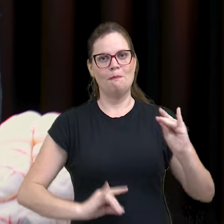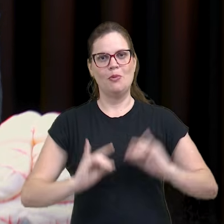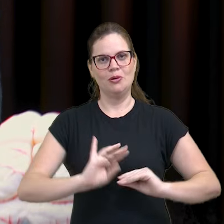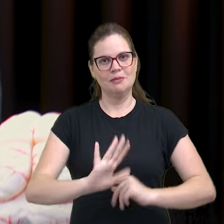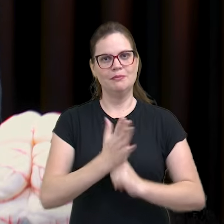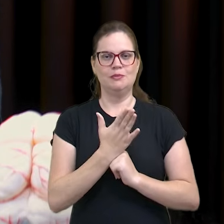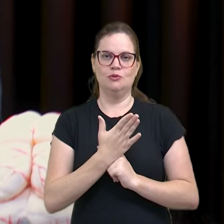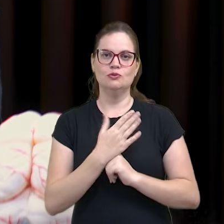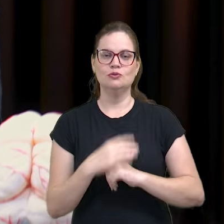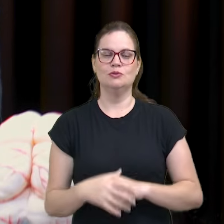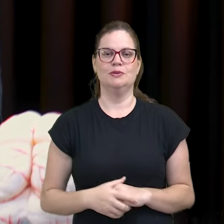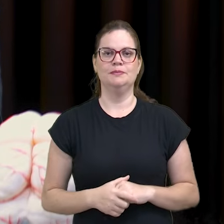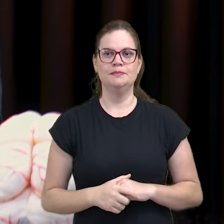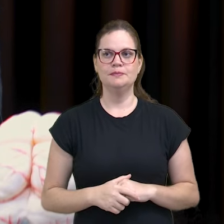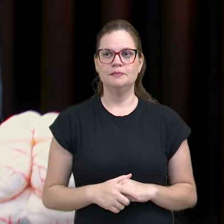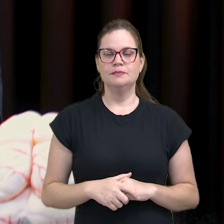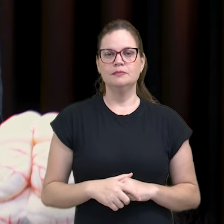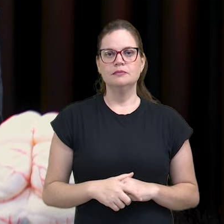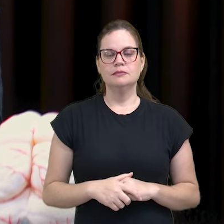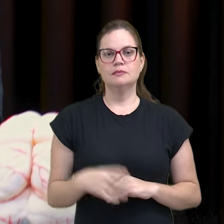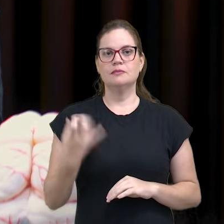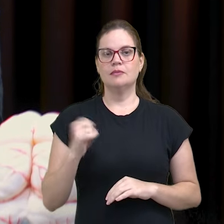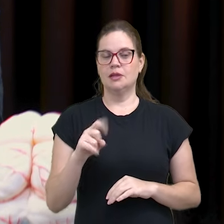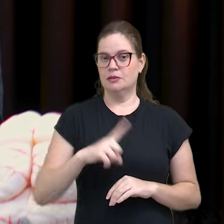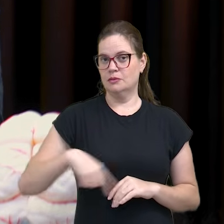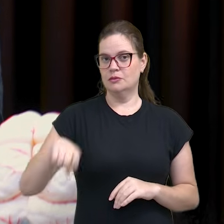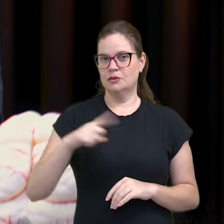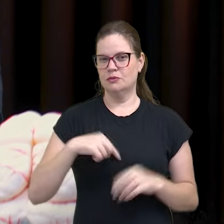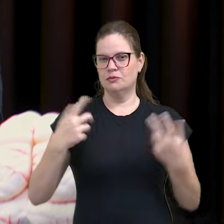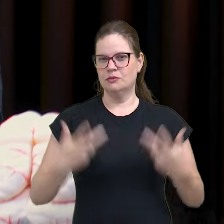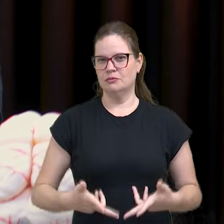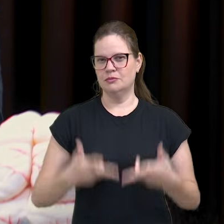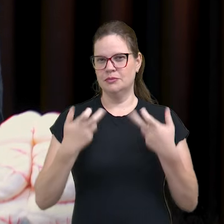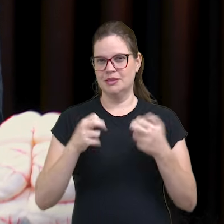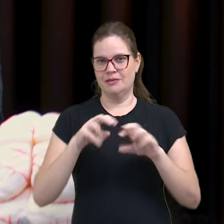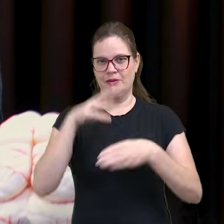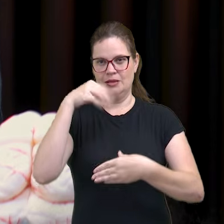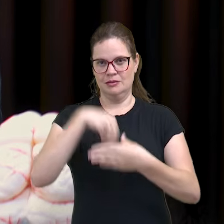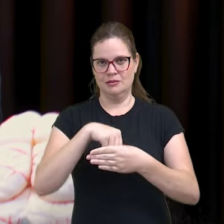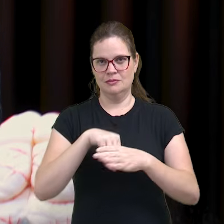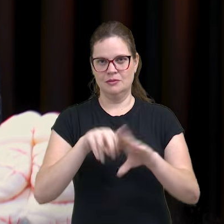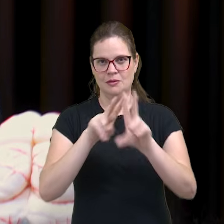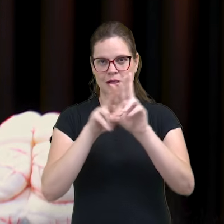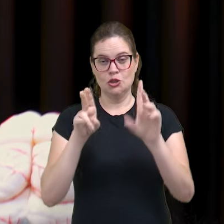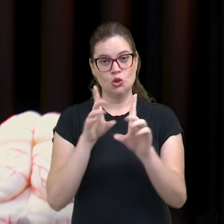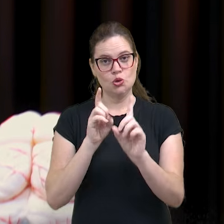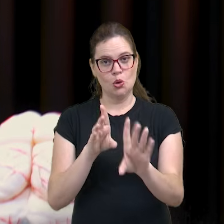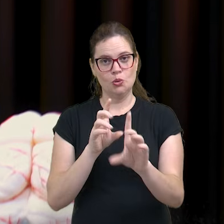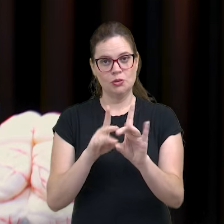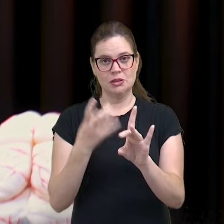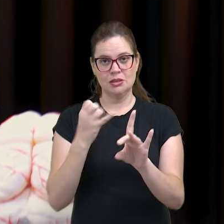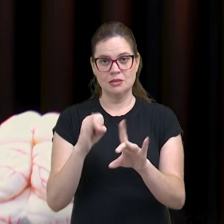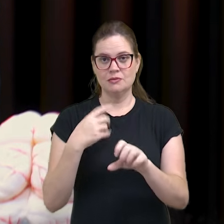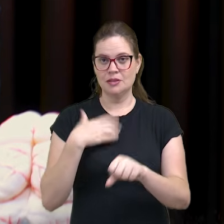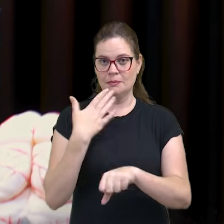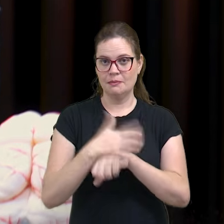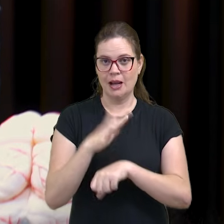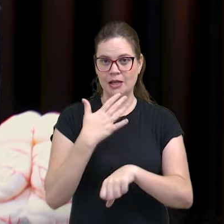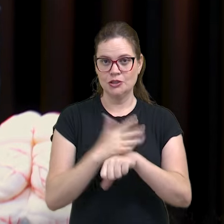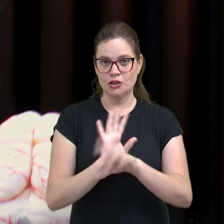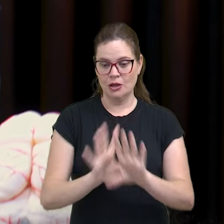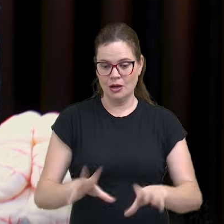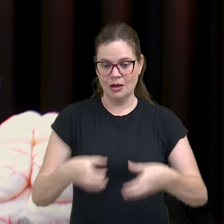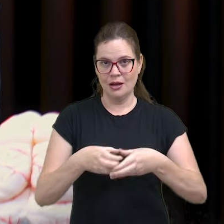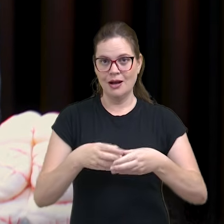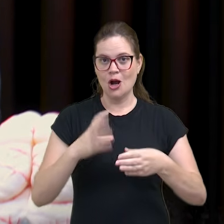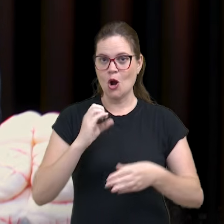sociais. Então, se nós formos olhar dentro de uma doutrina, quando você